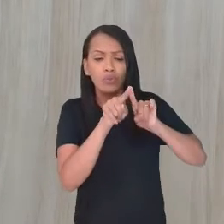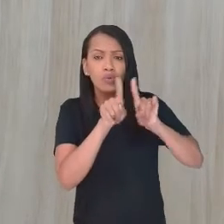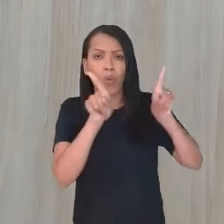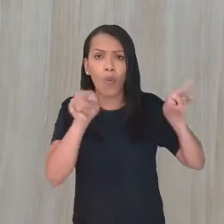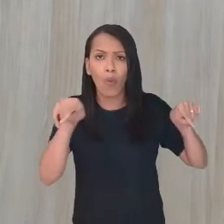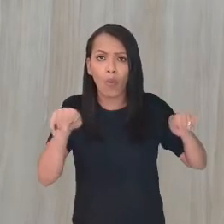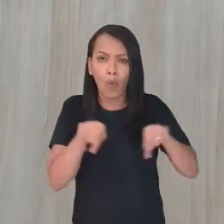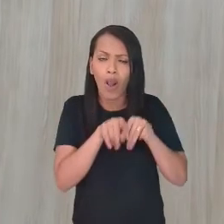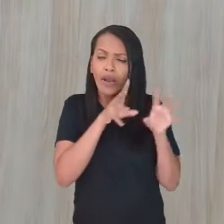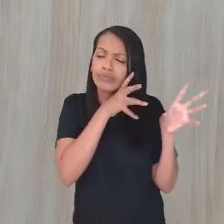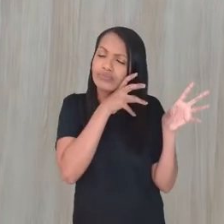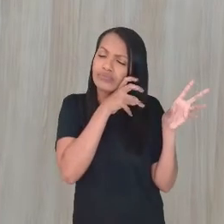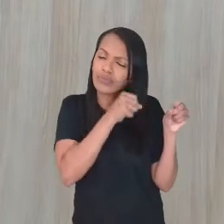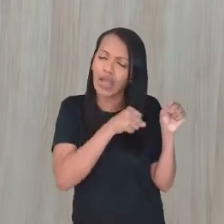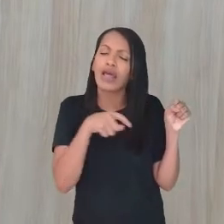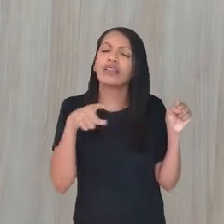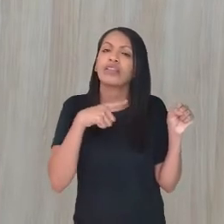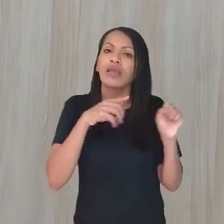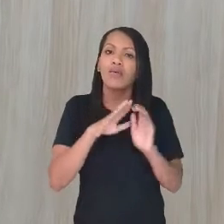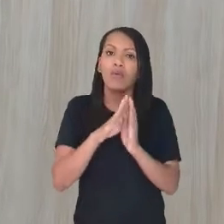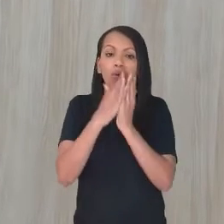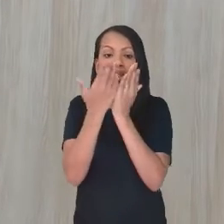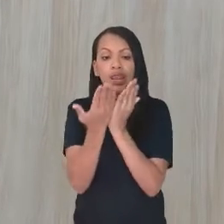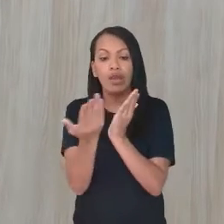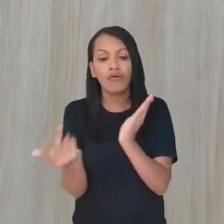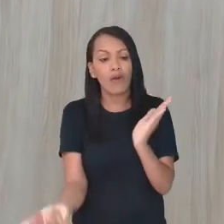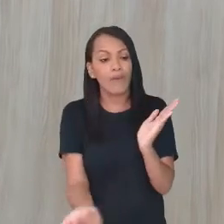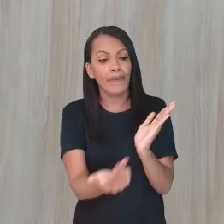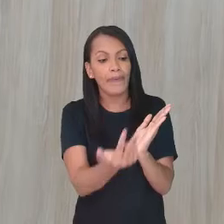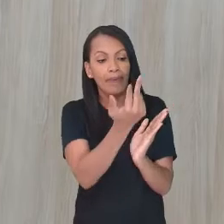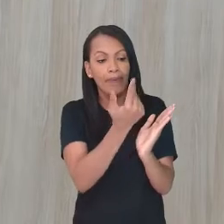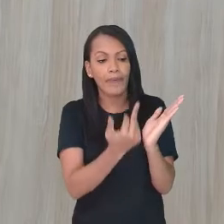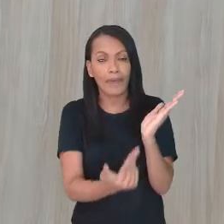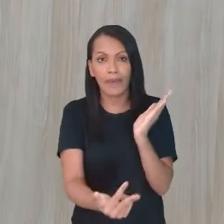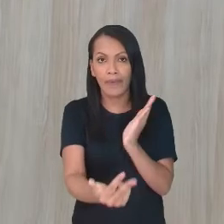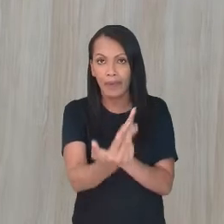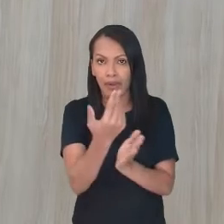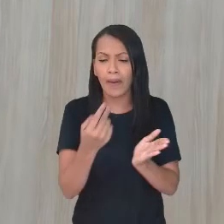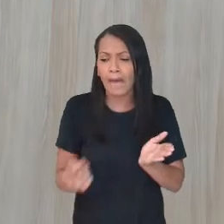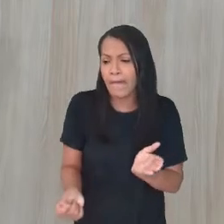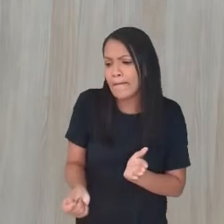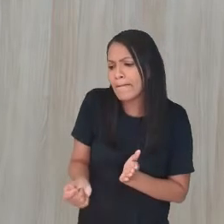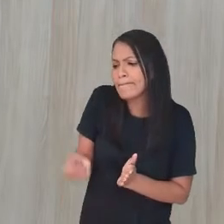lúdicos. Por quê? Começamos com, às vezes, um livro com